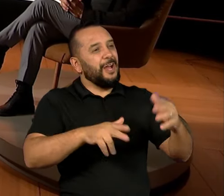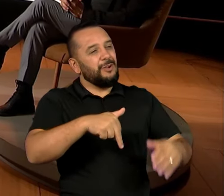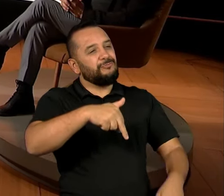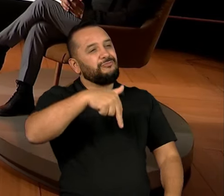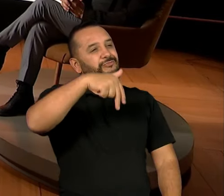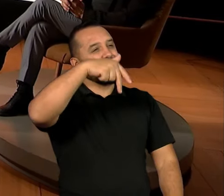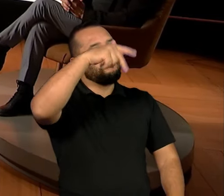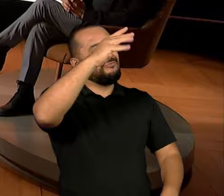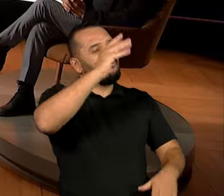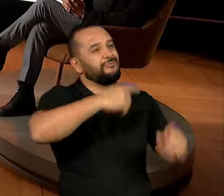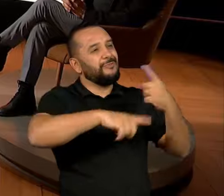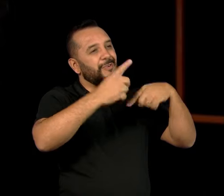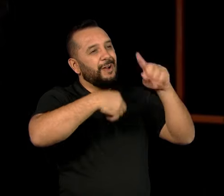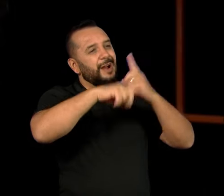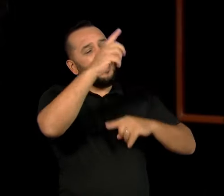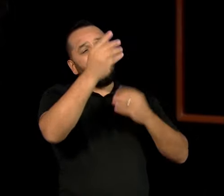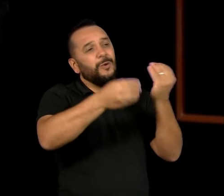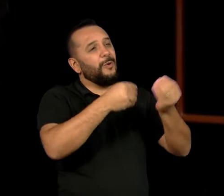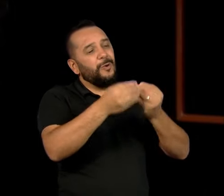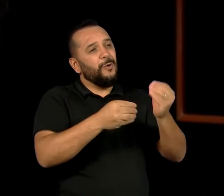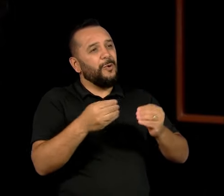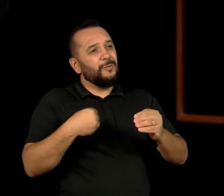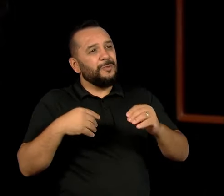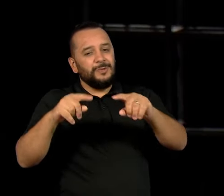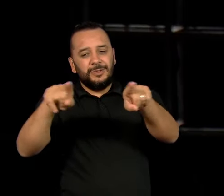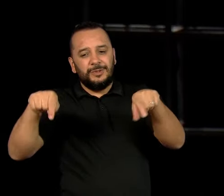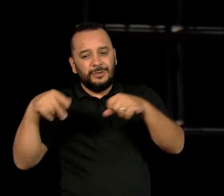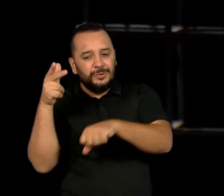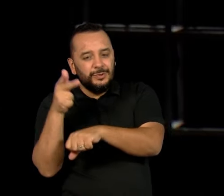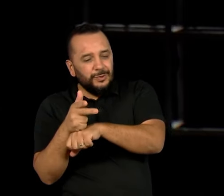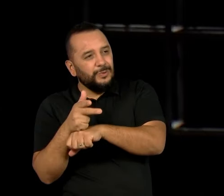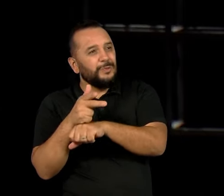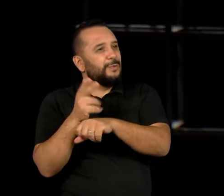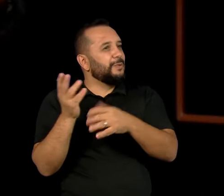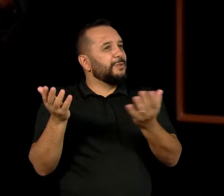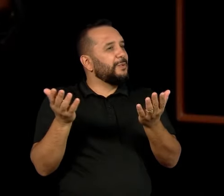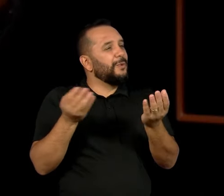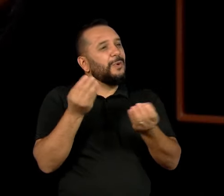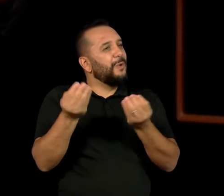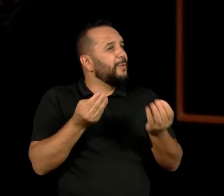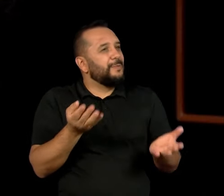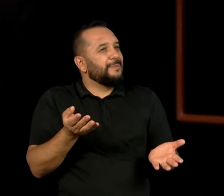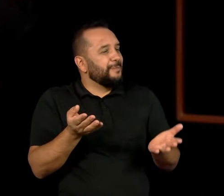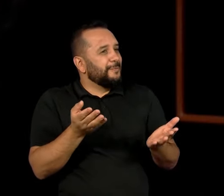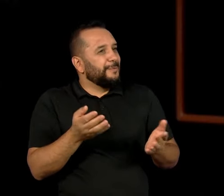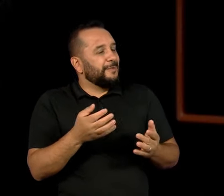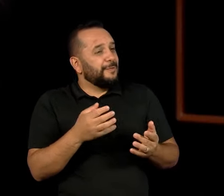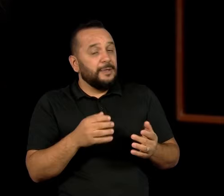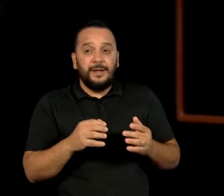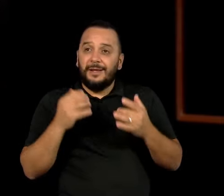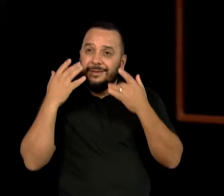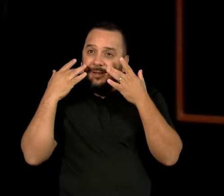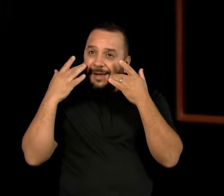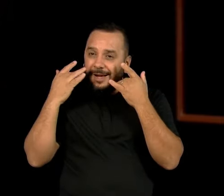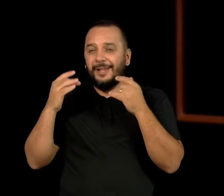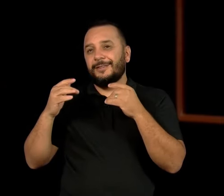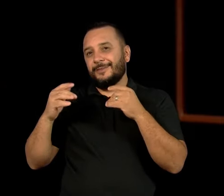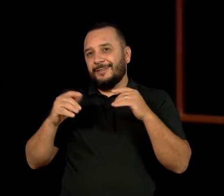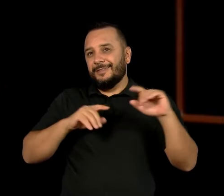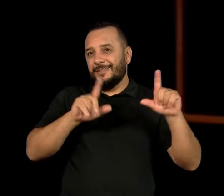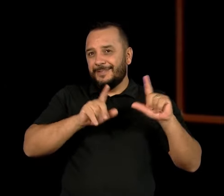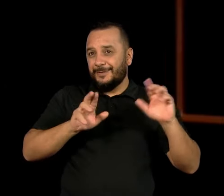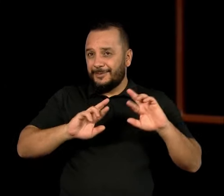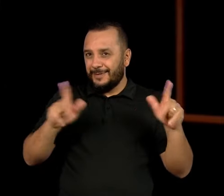né? Estúdios, câmeras, uma nova rotina, né? Como é que foi para você? É muito diferente, né, o teatro da TV. O teatro que tem